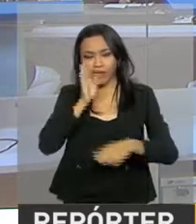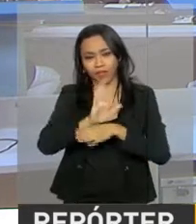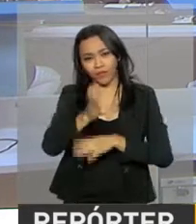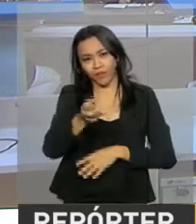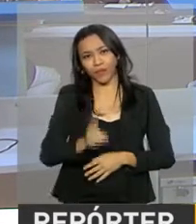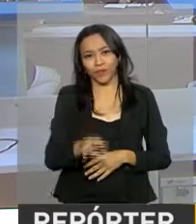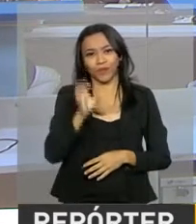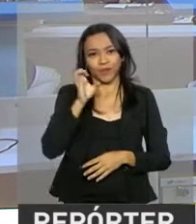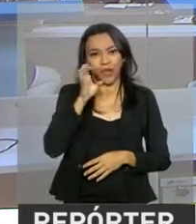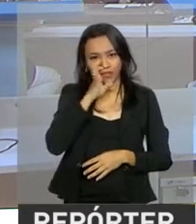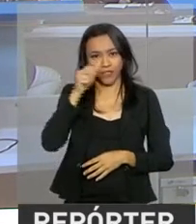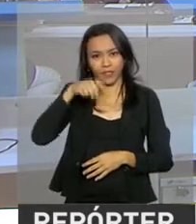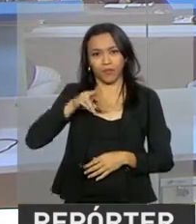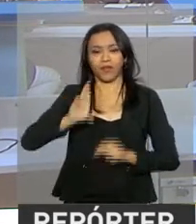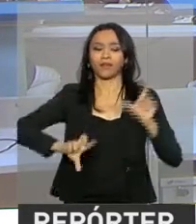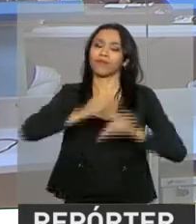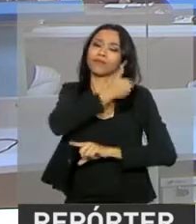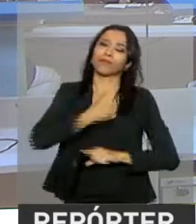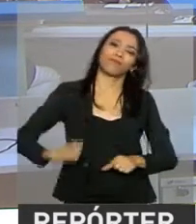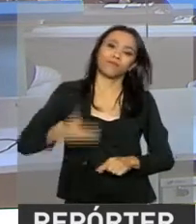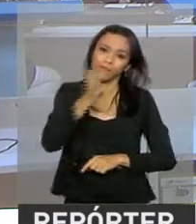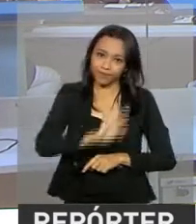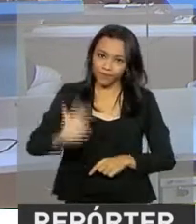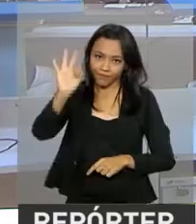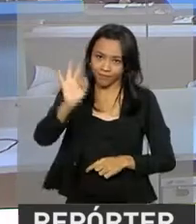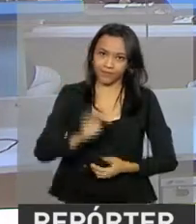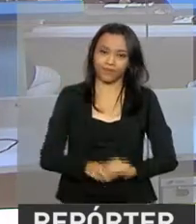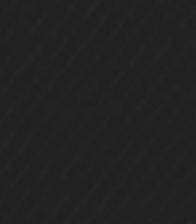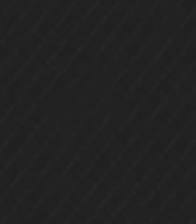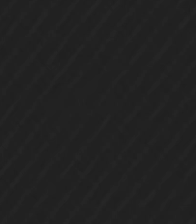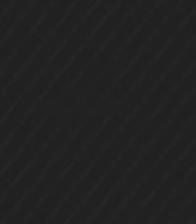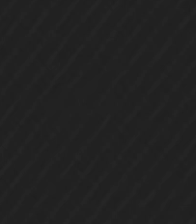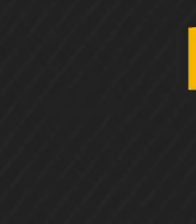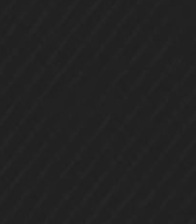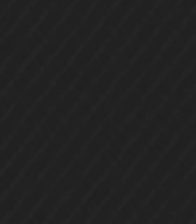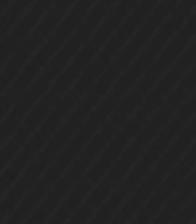você continue com a gente aqui na nbr a tv do governo federal